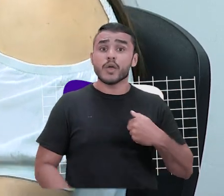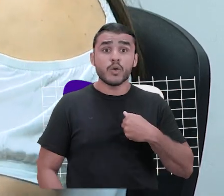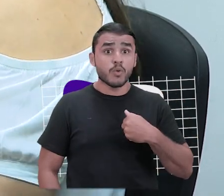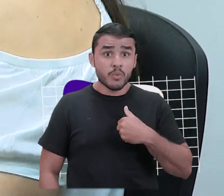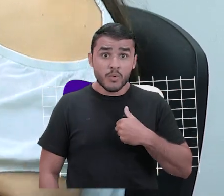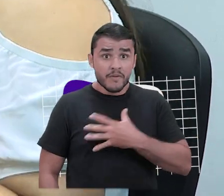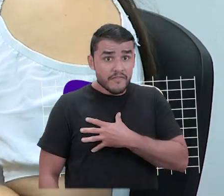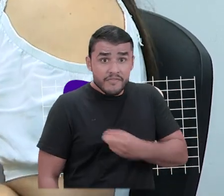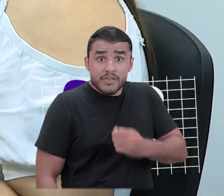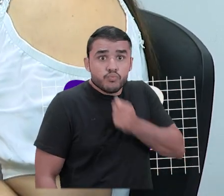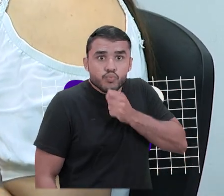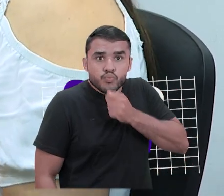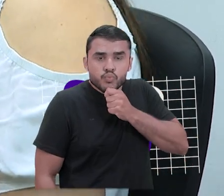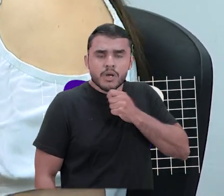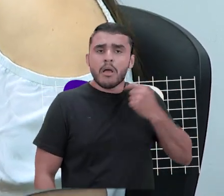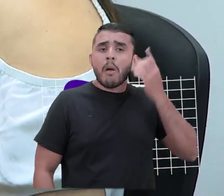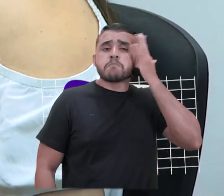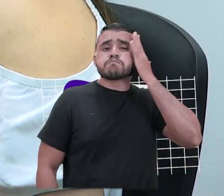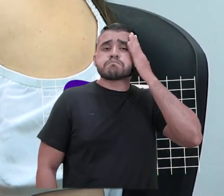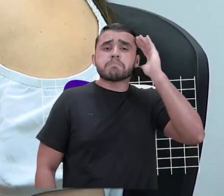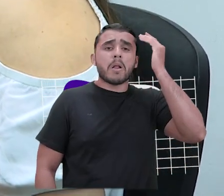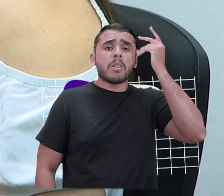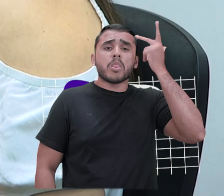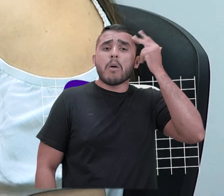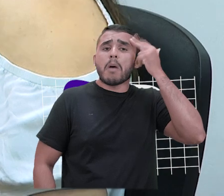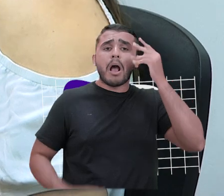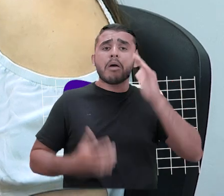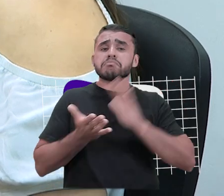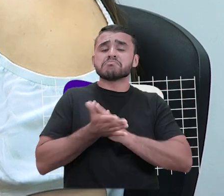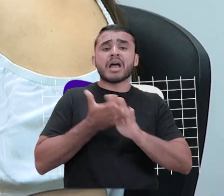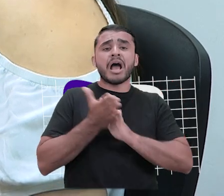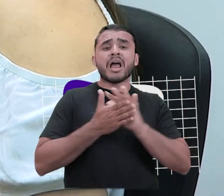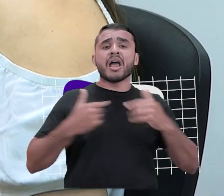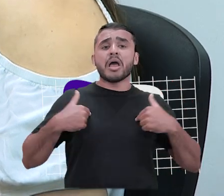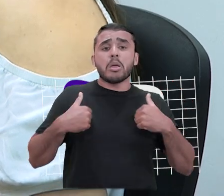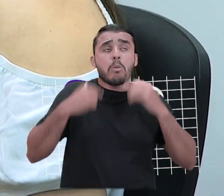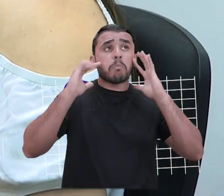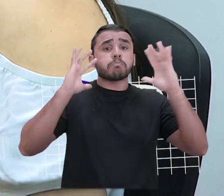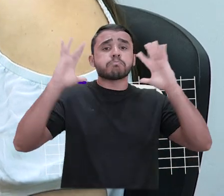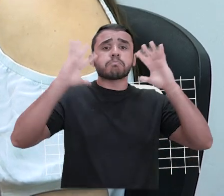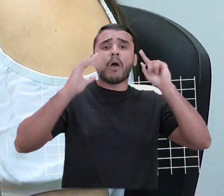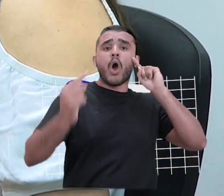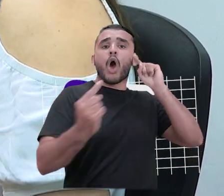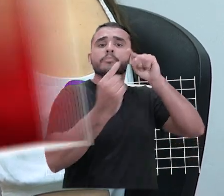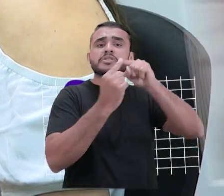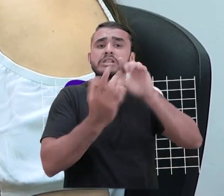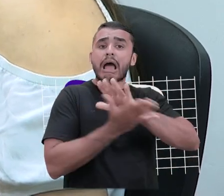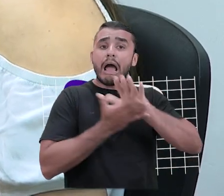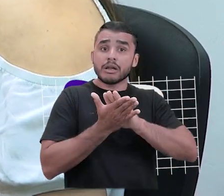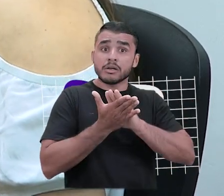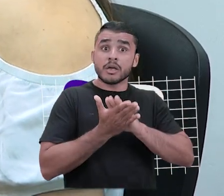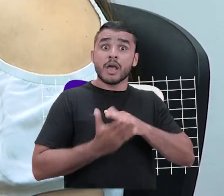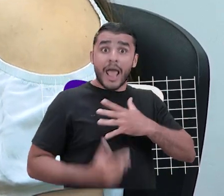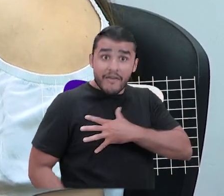eu não entendia o mundo que eu vivia. Você tá entendendo? Ele foi a minha virada de chave. Ele que me fez ver